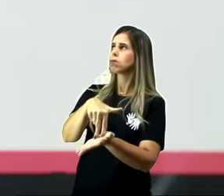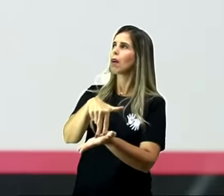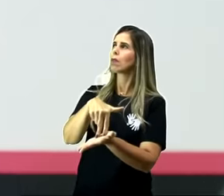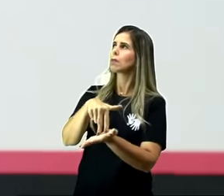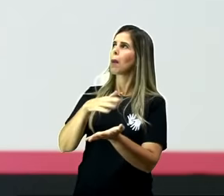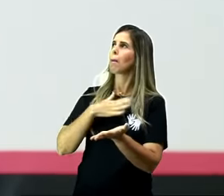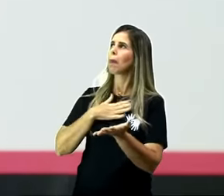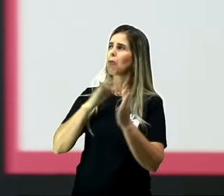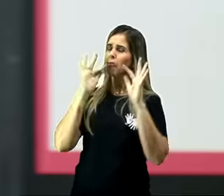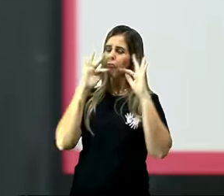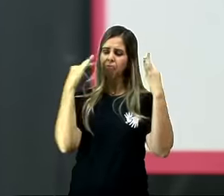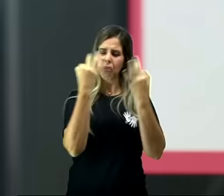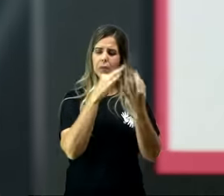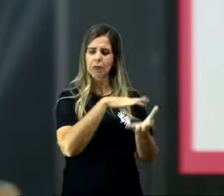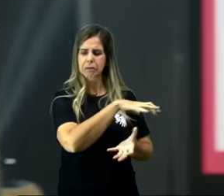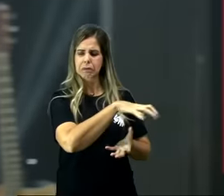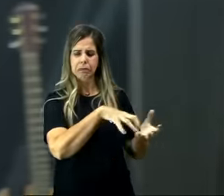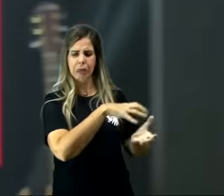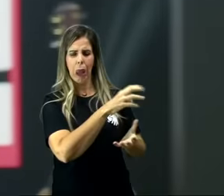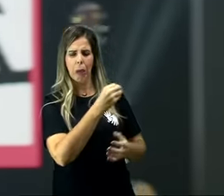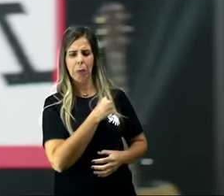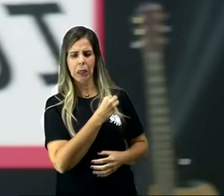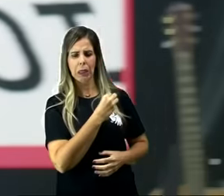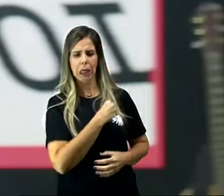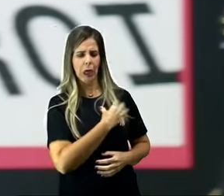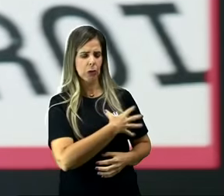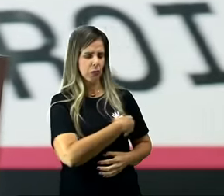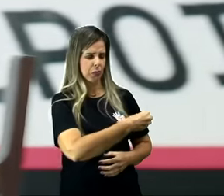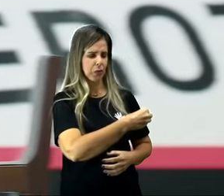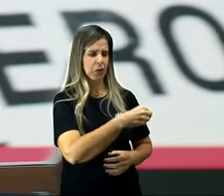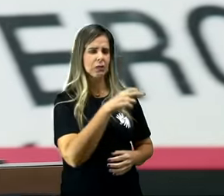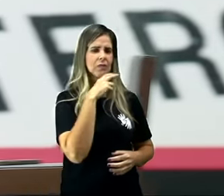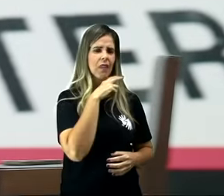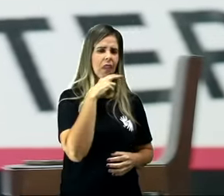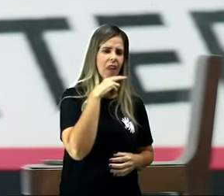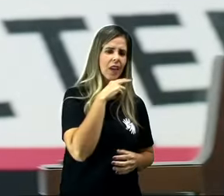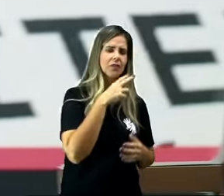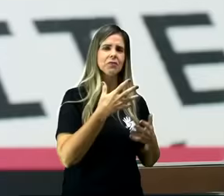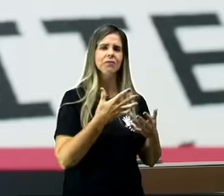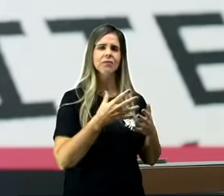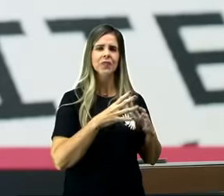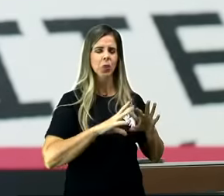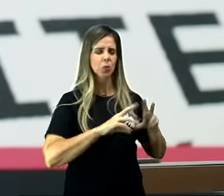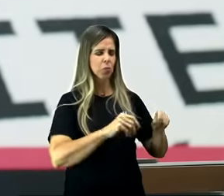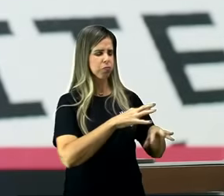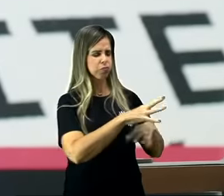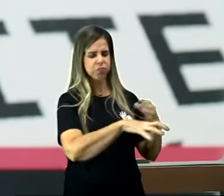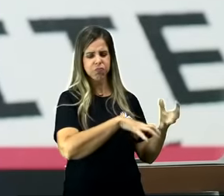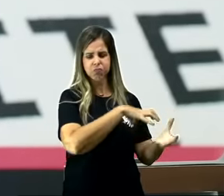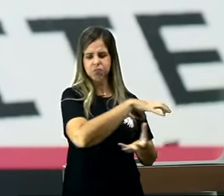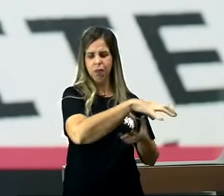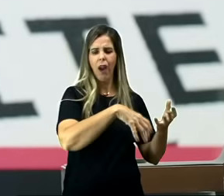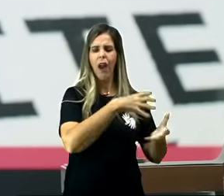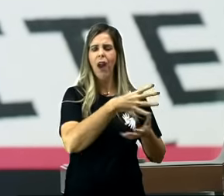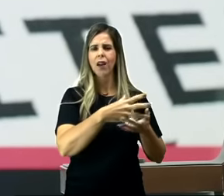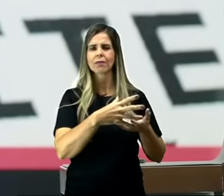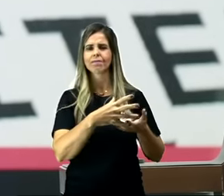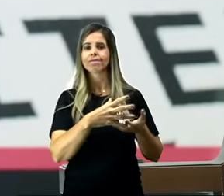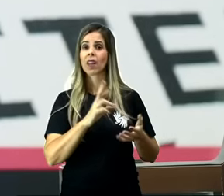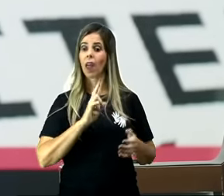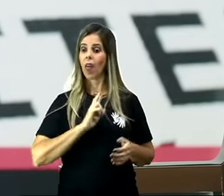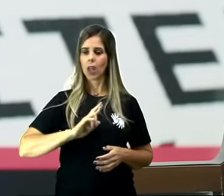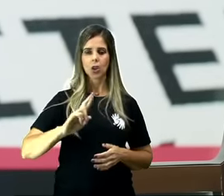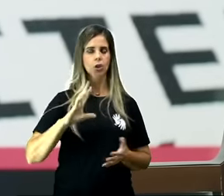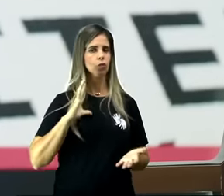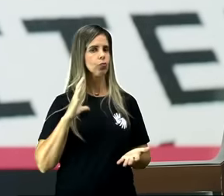pela minha família. Eu estou me posicionando hoje pelos meus filhos, pelos meus netos. Quem está ouvindo o que eu estou pregando? Eu não estou pregando religião. Religião não salva ninguém.